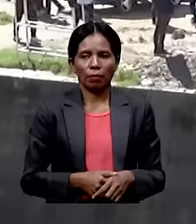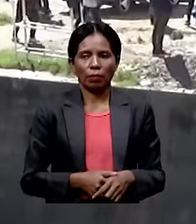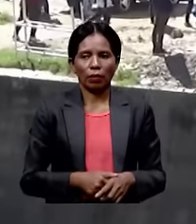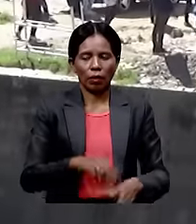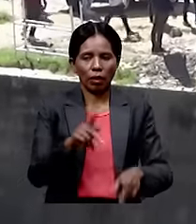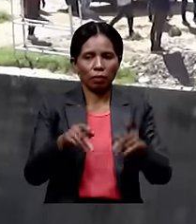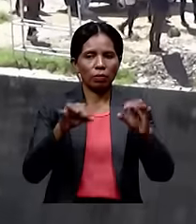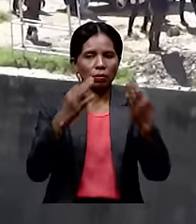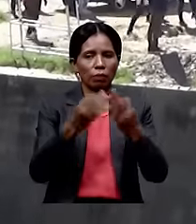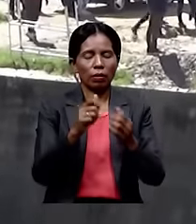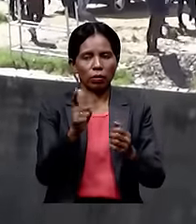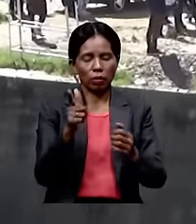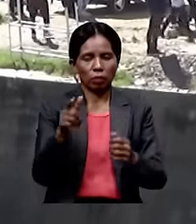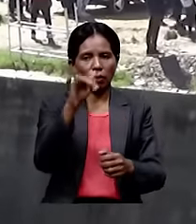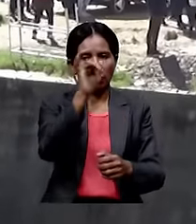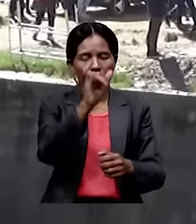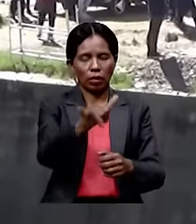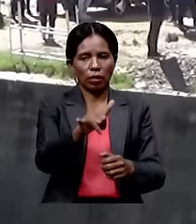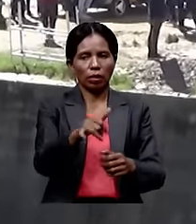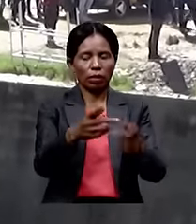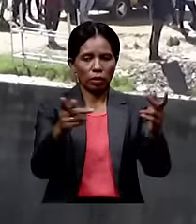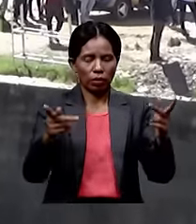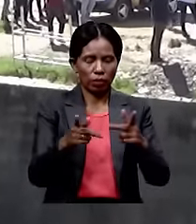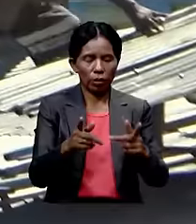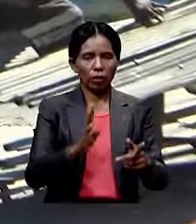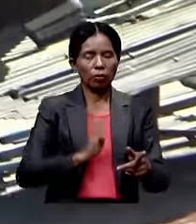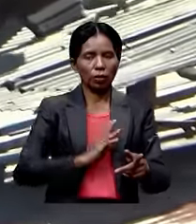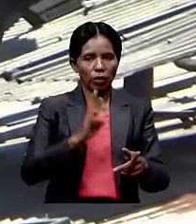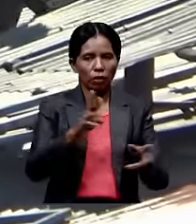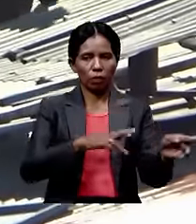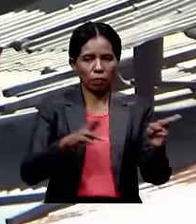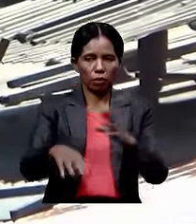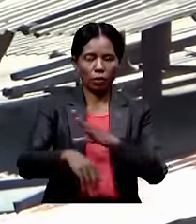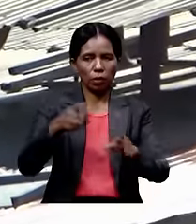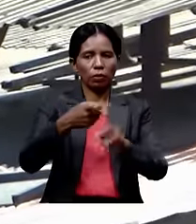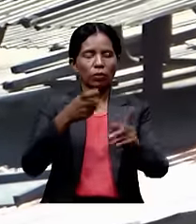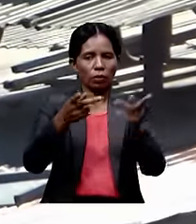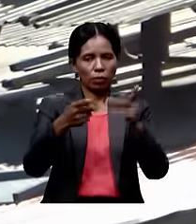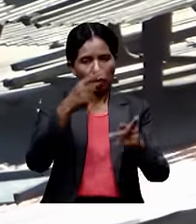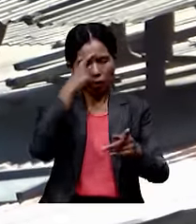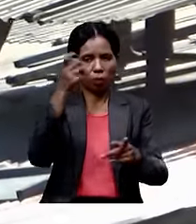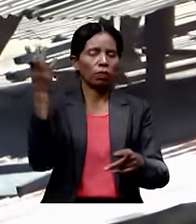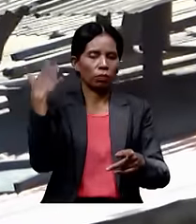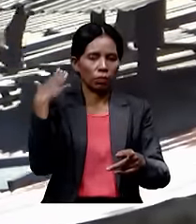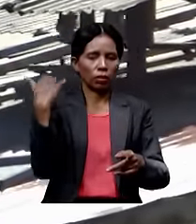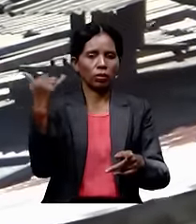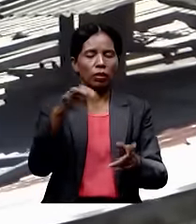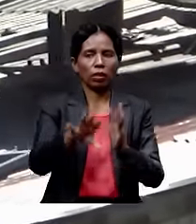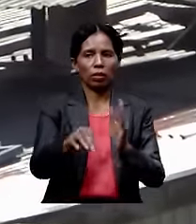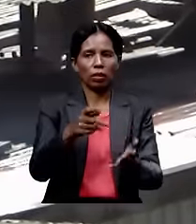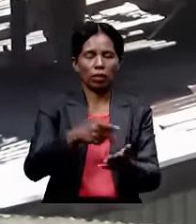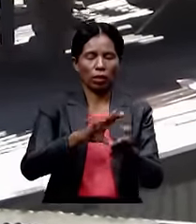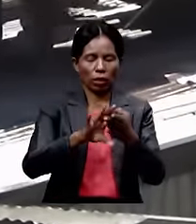Komunidade umakain ruanunu nebe durante ne hela iha aredor terminal Becora pronto atu sai husi fatin refere tamba antes ne sirahe tangona